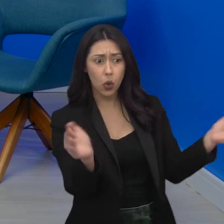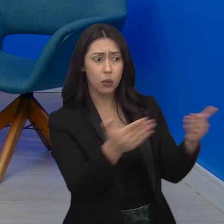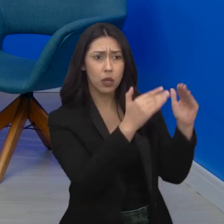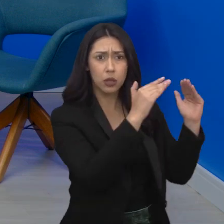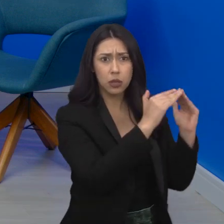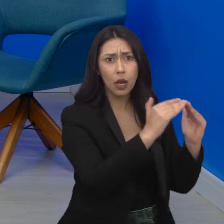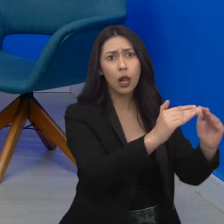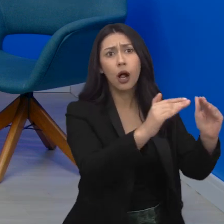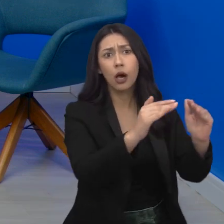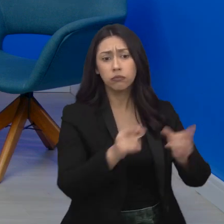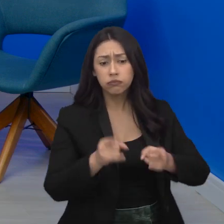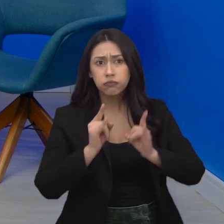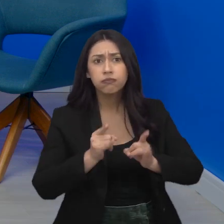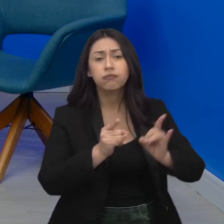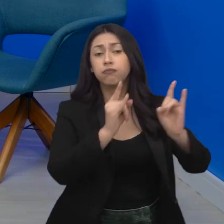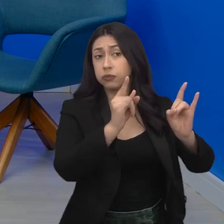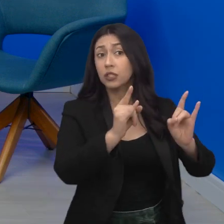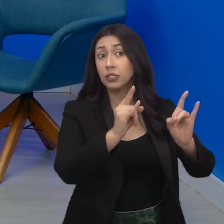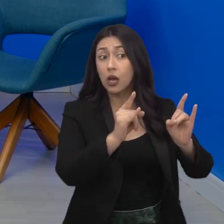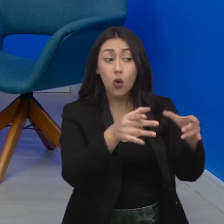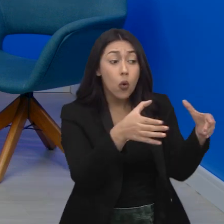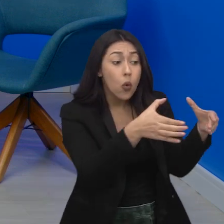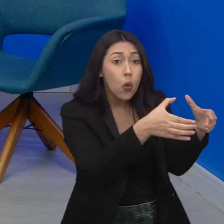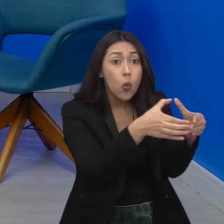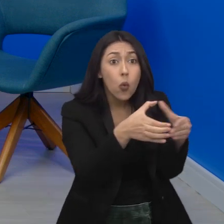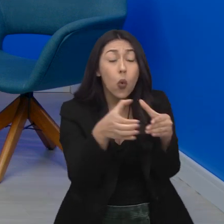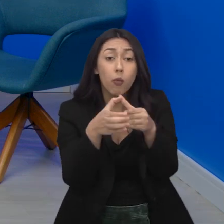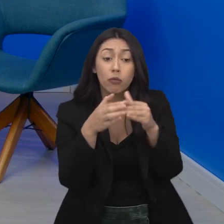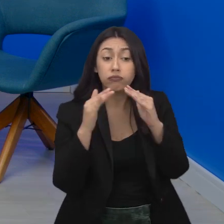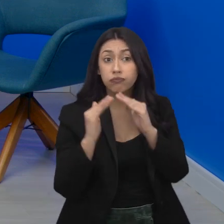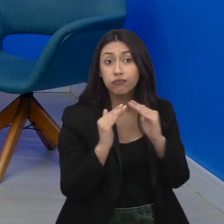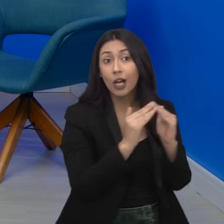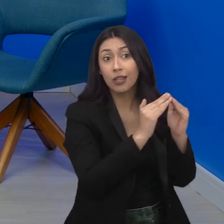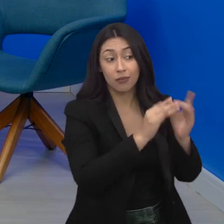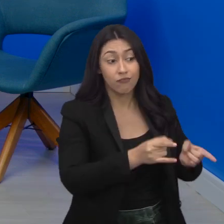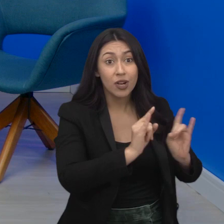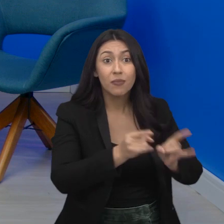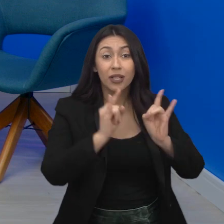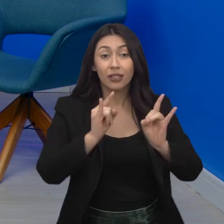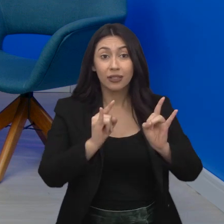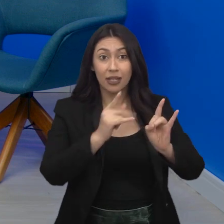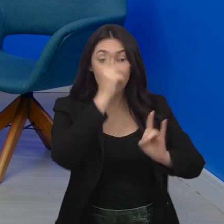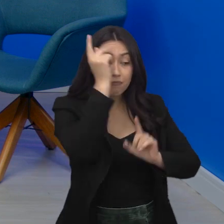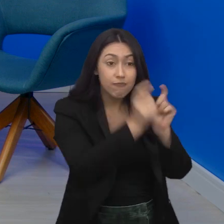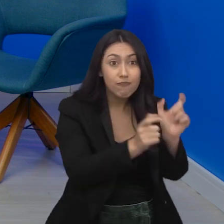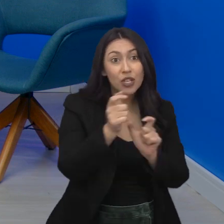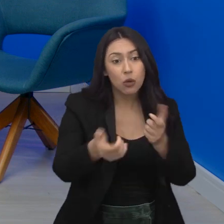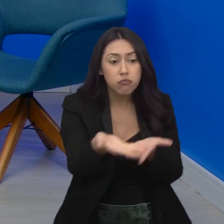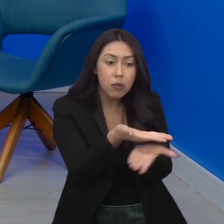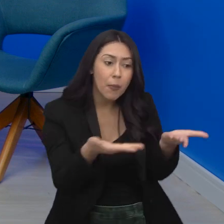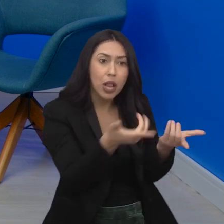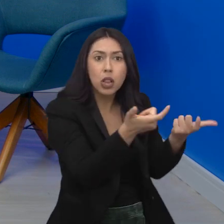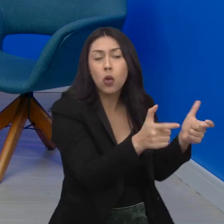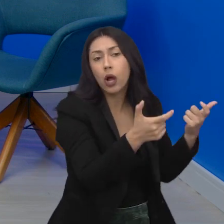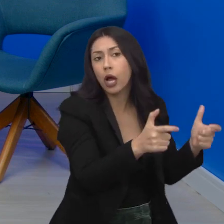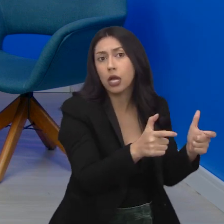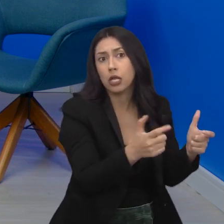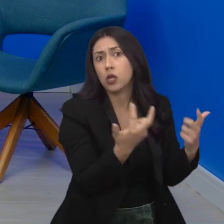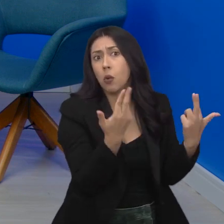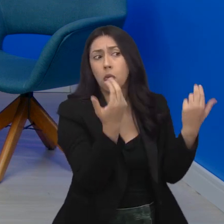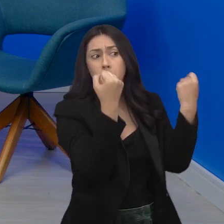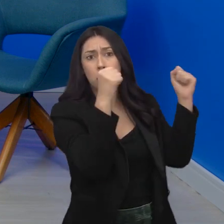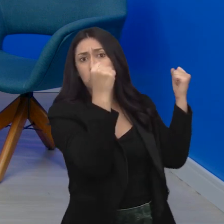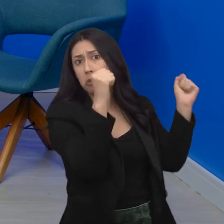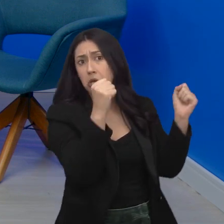Os condomínios são conjuntos de casas ou apartamentos nos quais os moradores compartilham áreas comuns, como academia ou salão